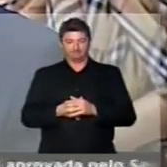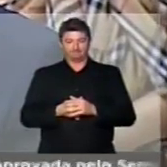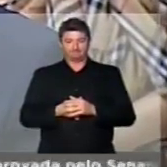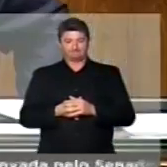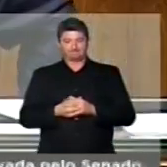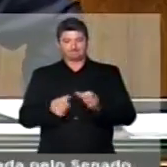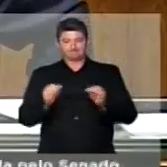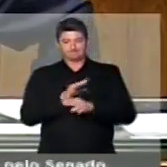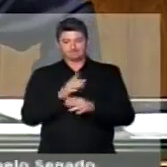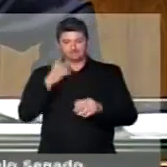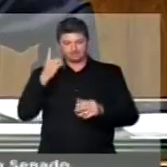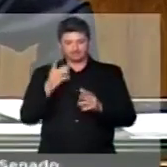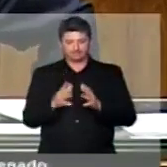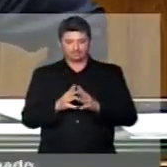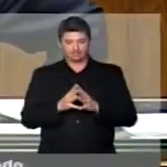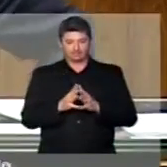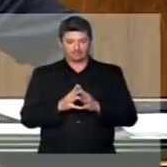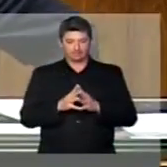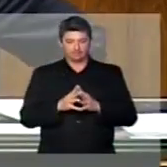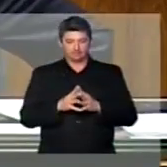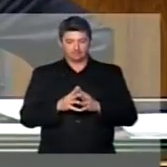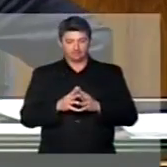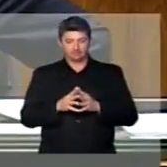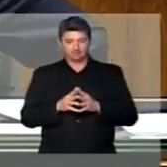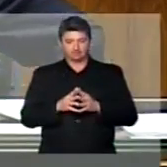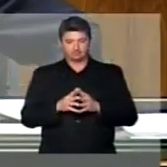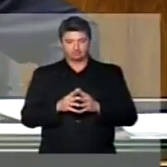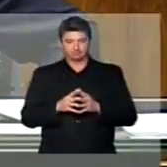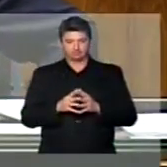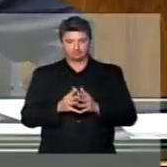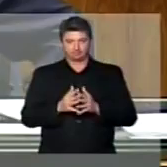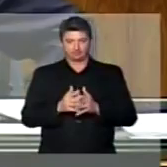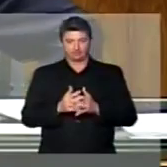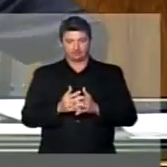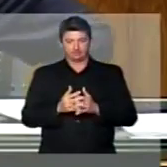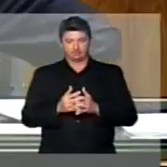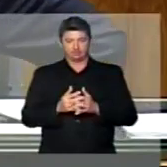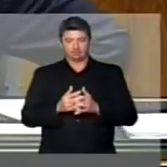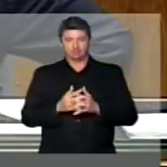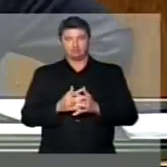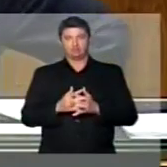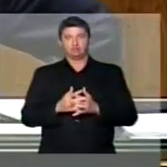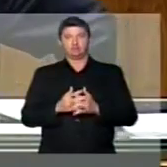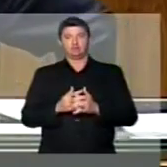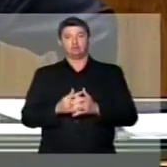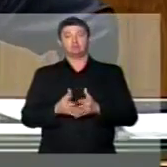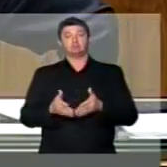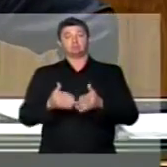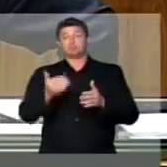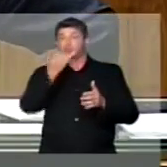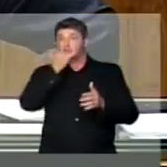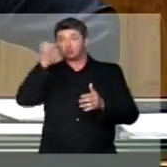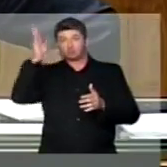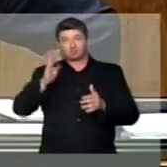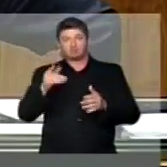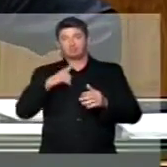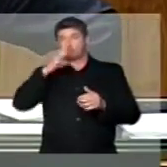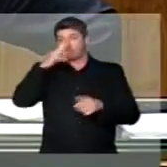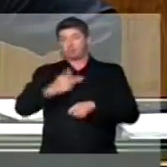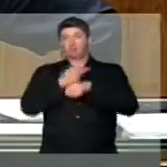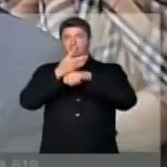Conclui, pode continuar, deputado, desculpa. Eu abri mão para até para os colegas. Está pedindo desculpas ao país para fazer uma